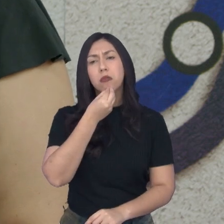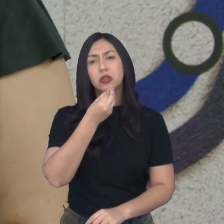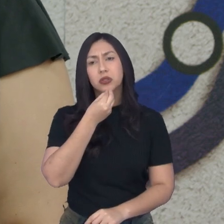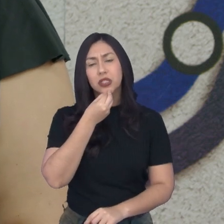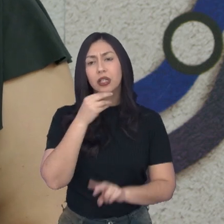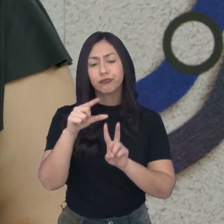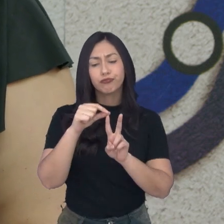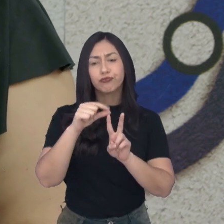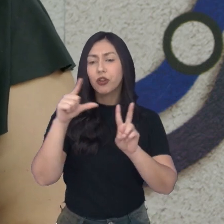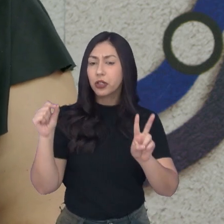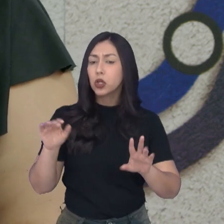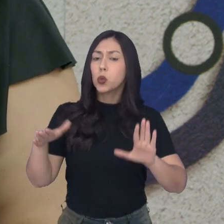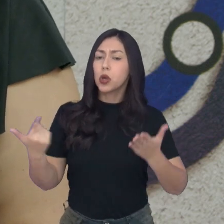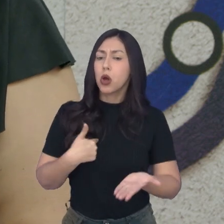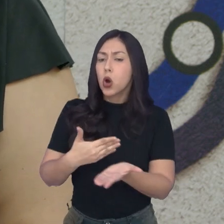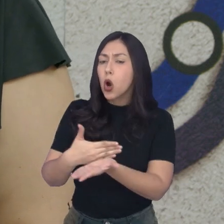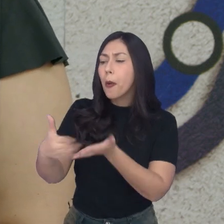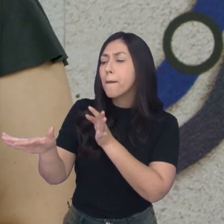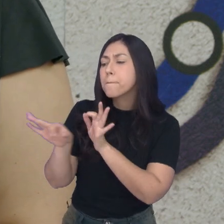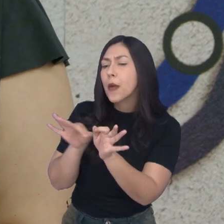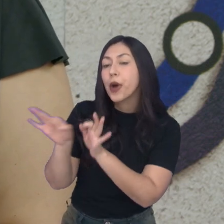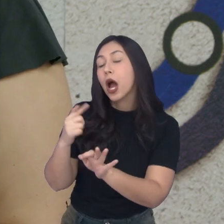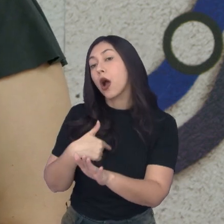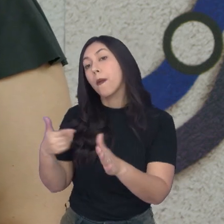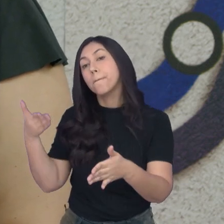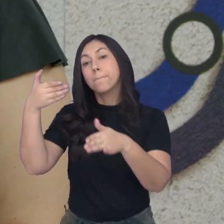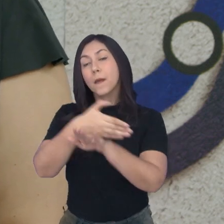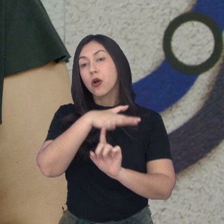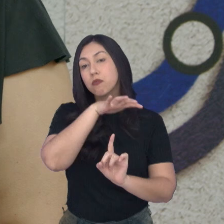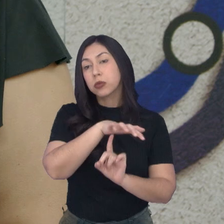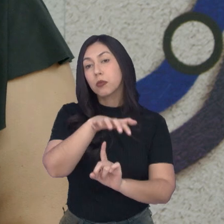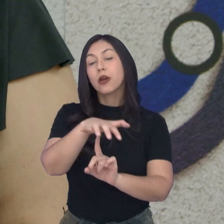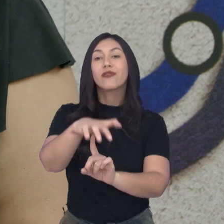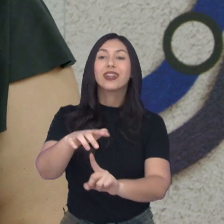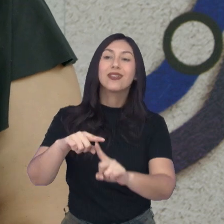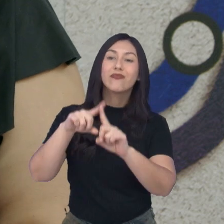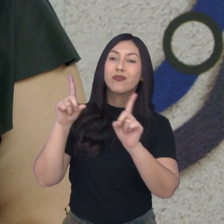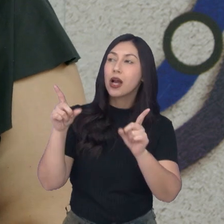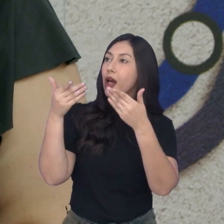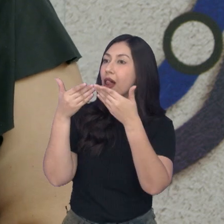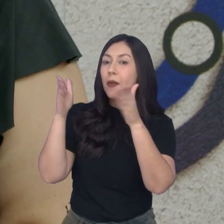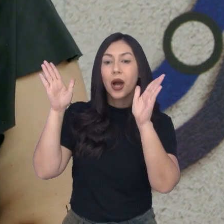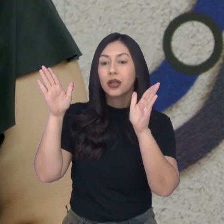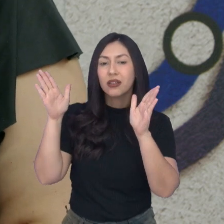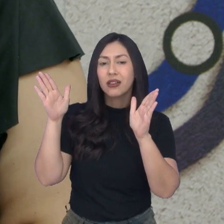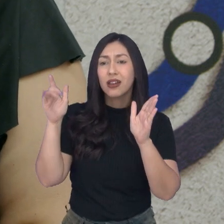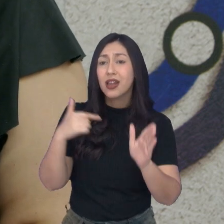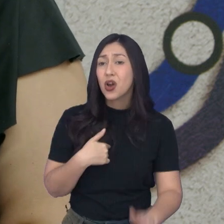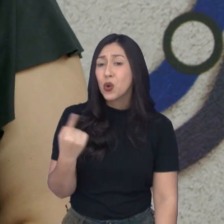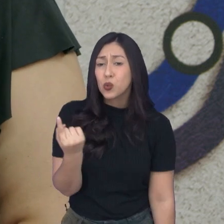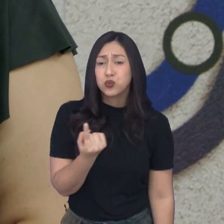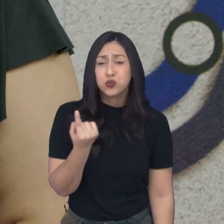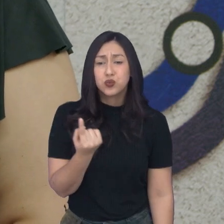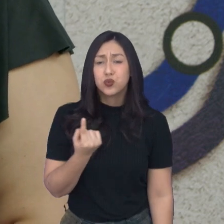veganismo. Quando eu comecei a produzir, eu comecei participando de feiras, né? Mas feiras abertas, e eu era só uma opção vegana ali